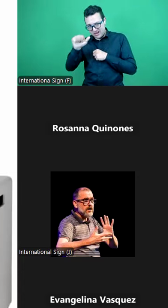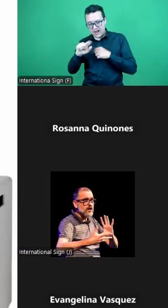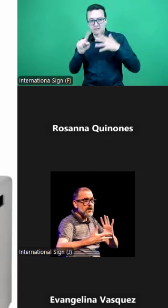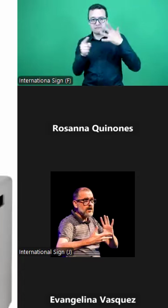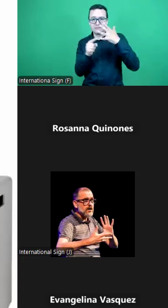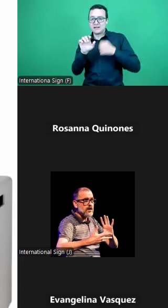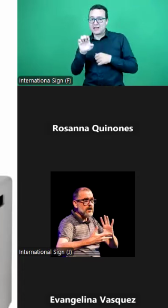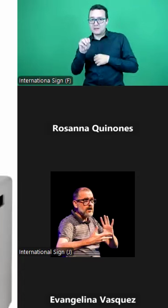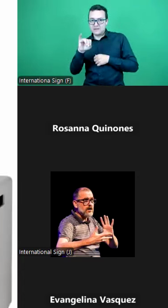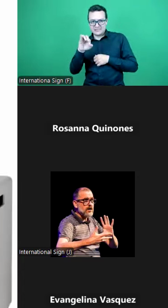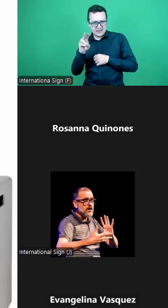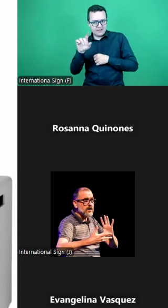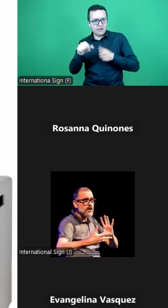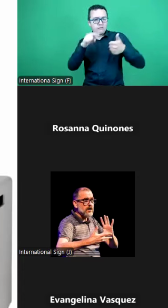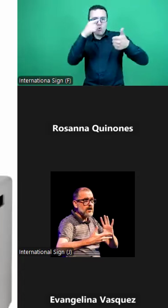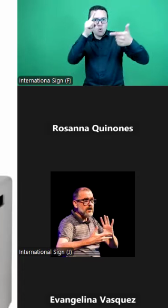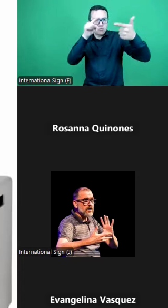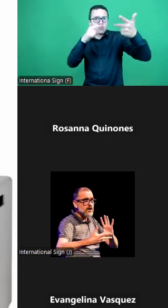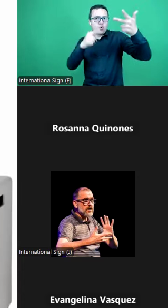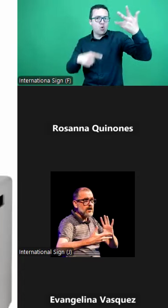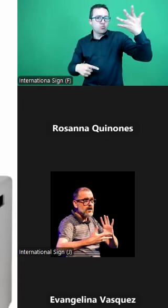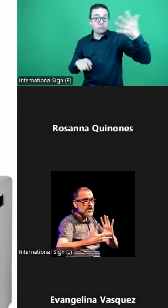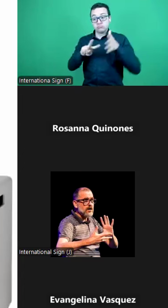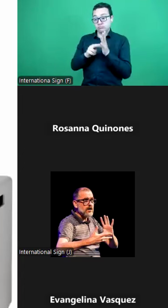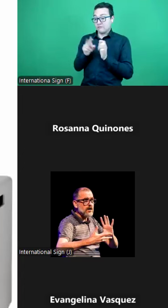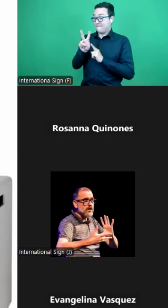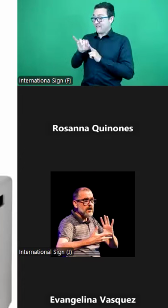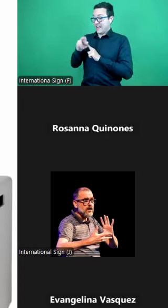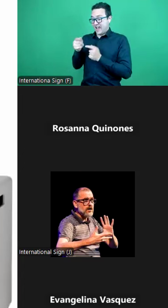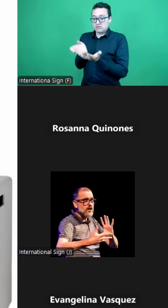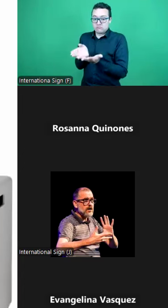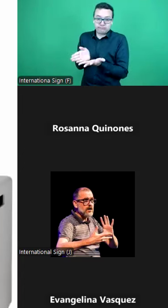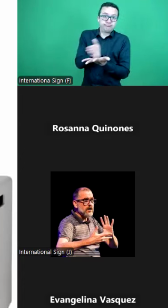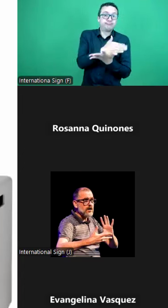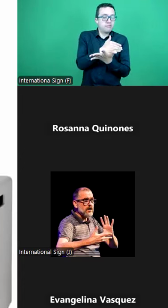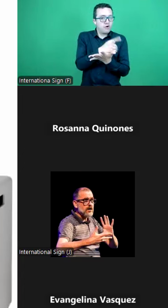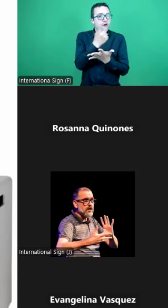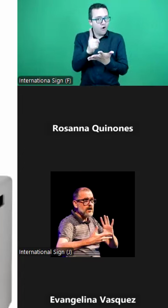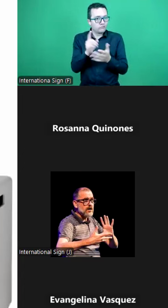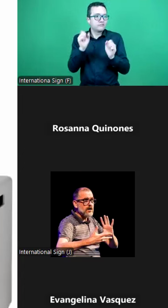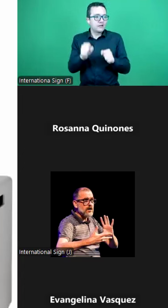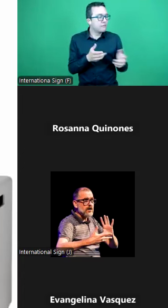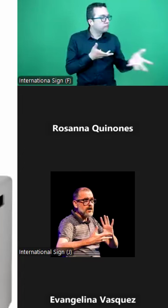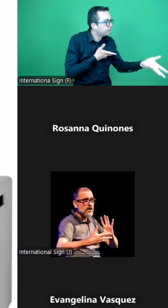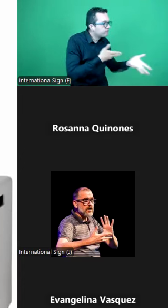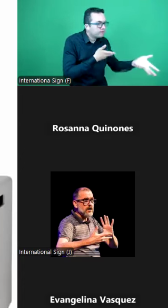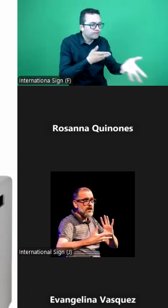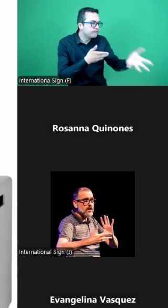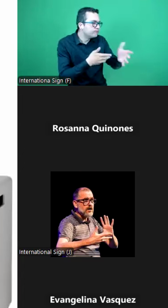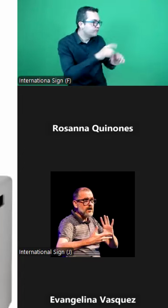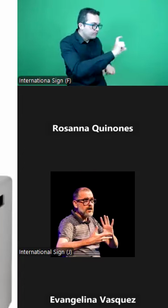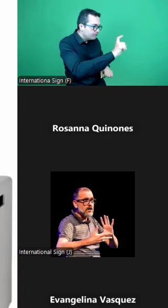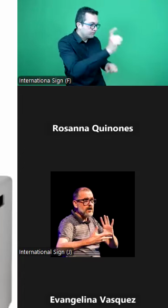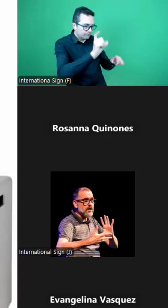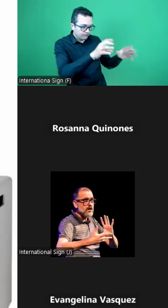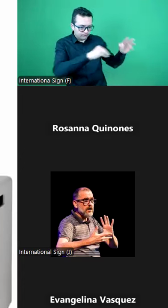Neisseria gonorreia. Estamos adquirindo todos esses reativos para uma atenção adequada para as pessoas que